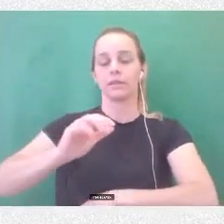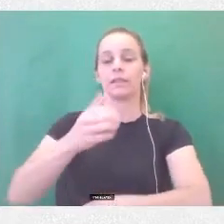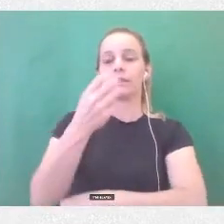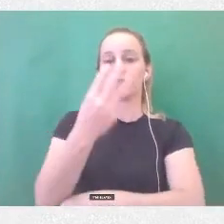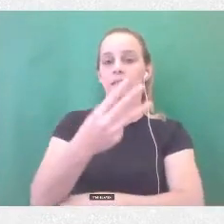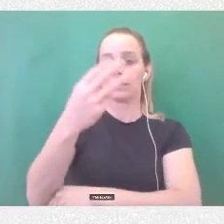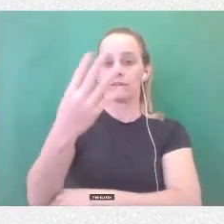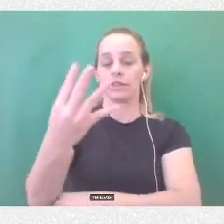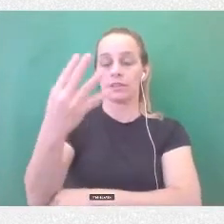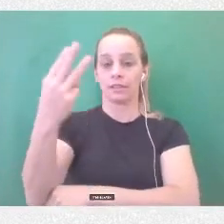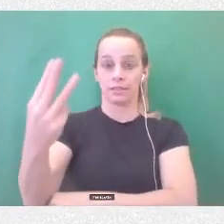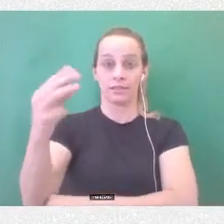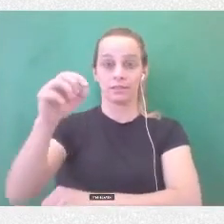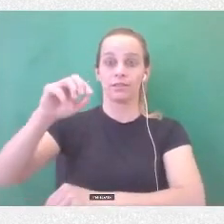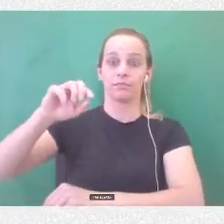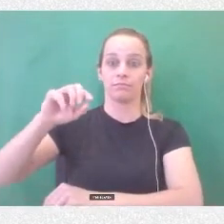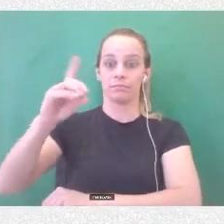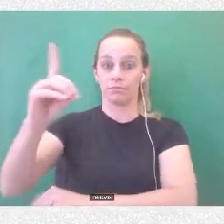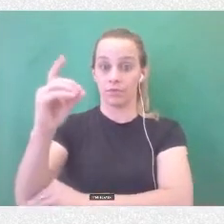119.343 doses.